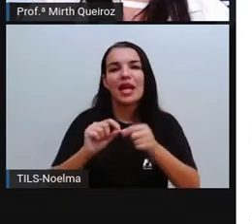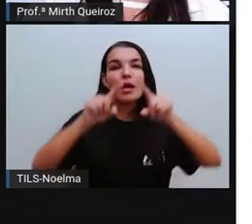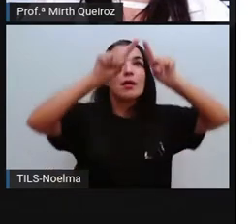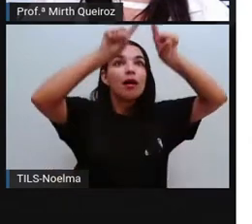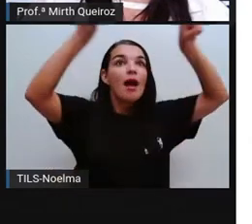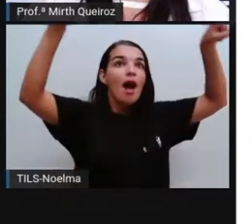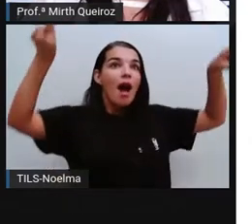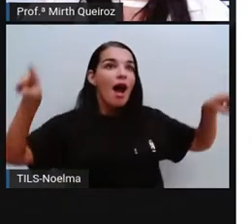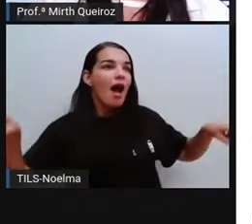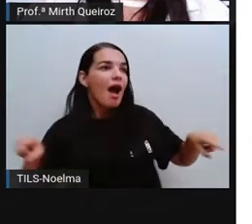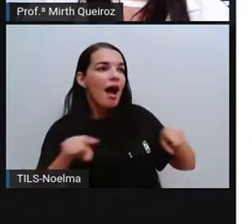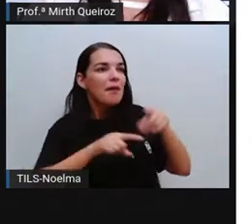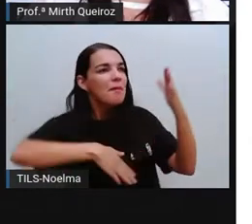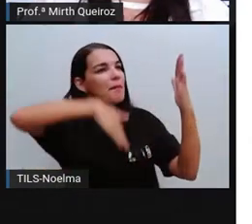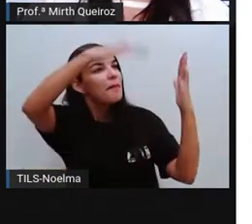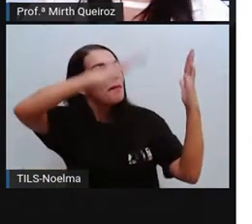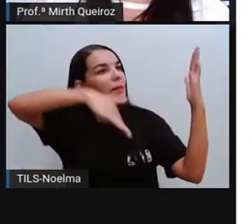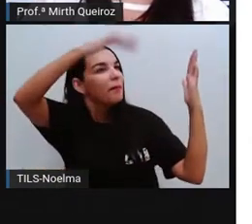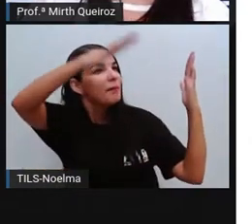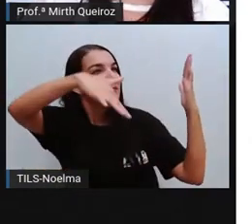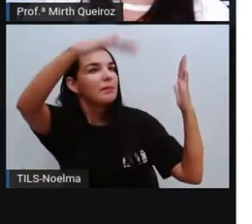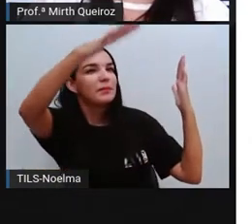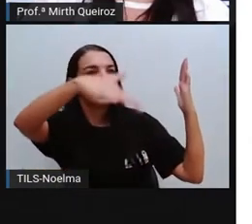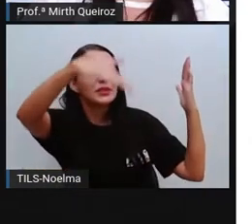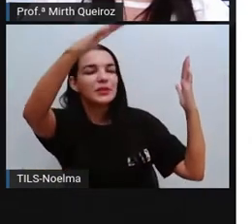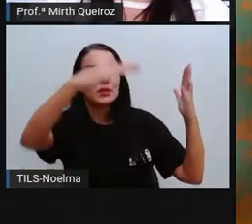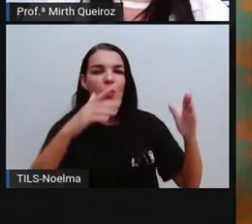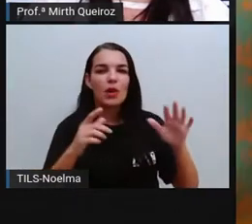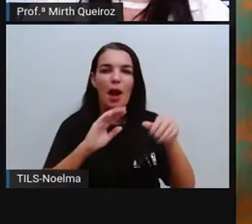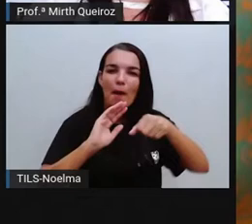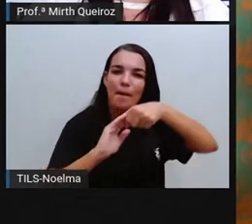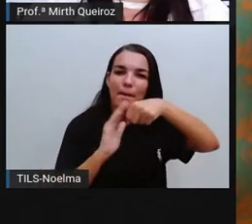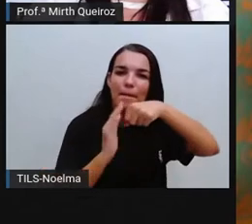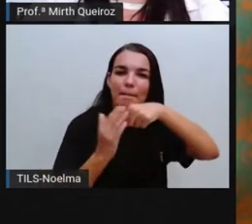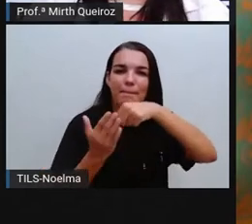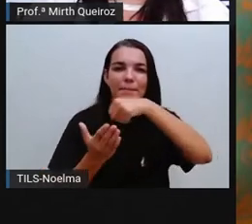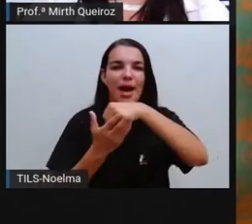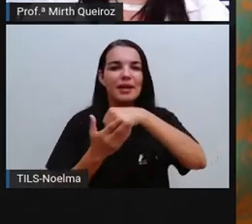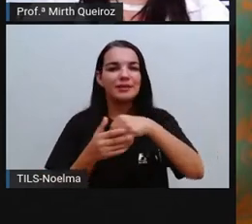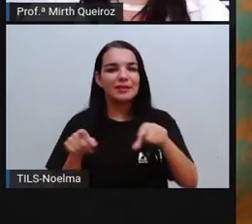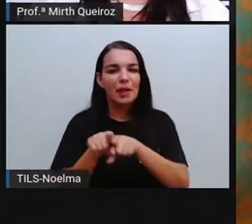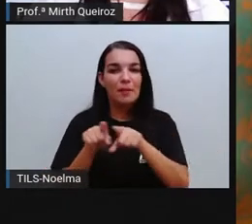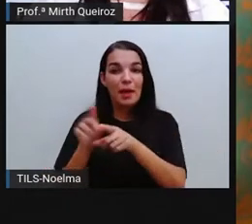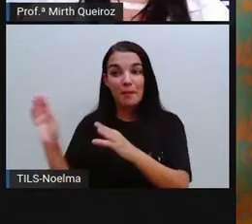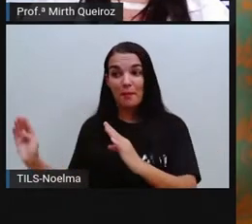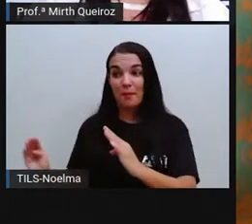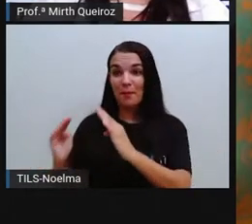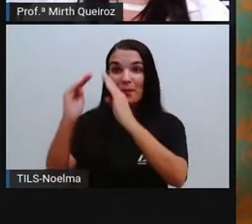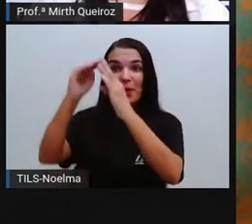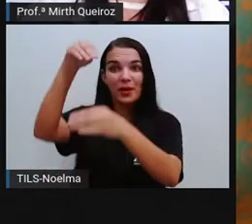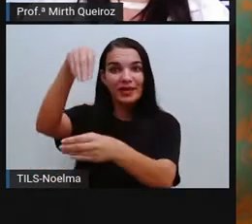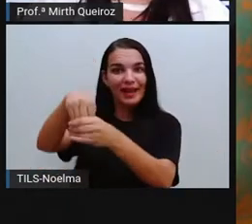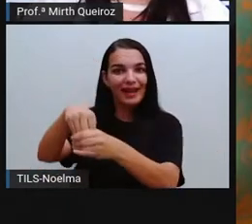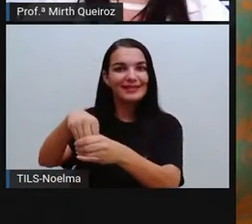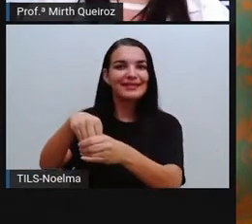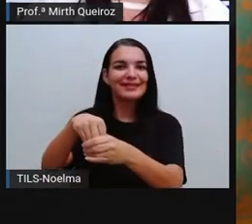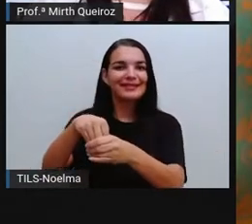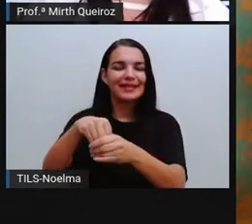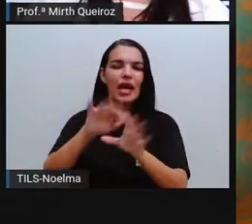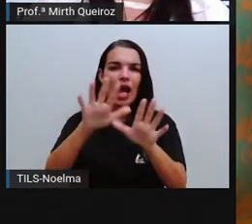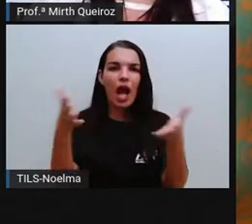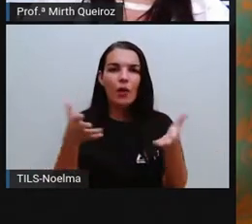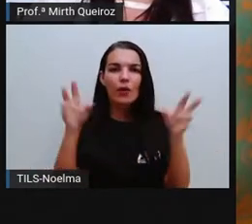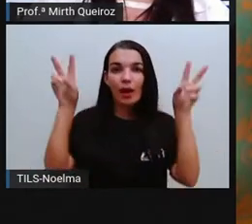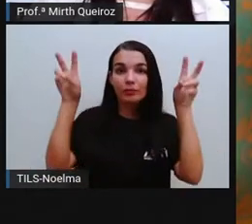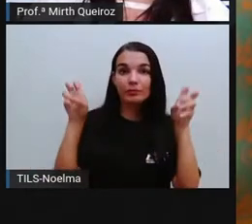comunidades carentes, onde ela também vai passar a morar nessa comunidade. E aí nós temos uma fala